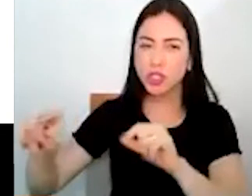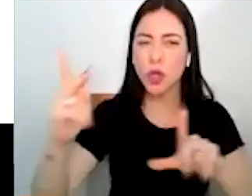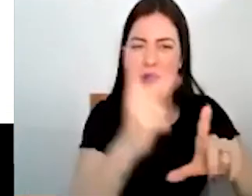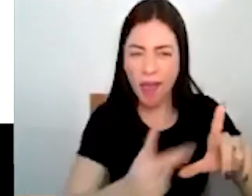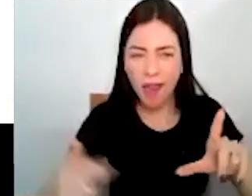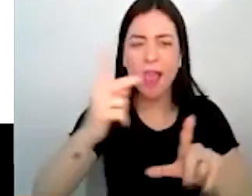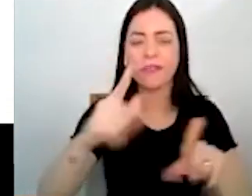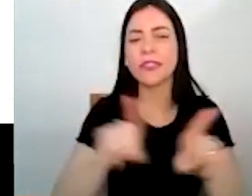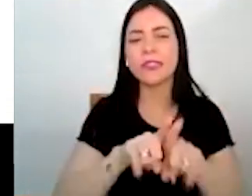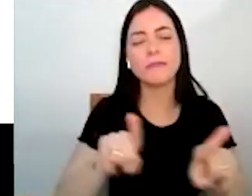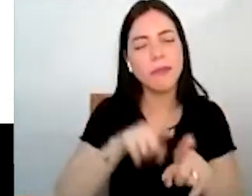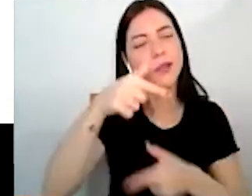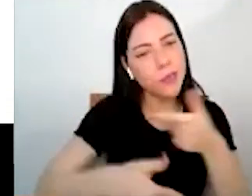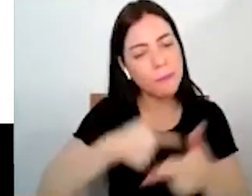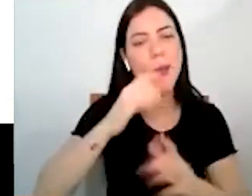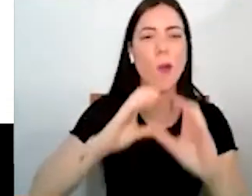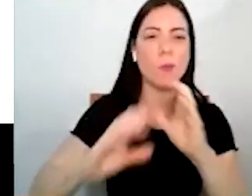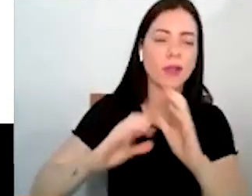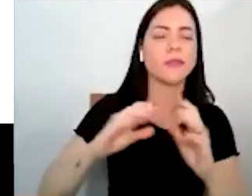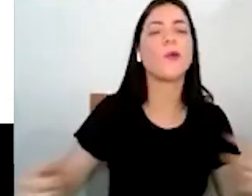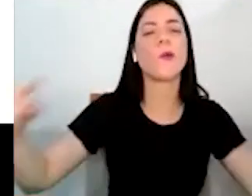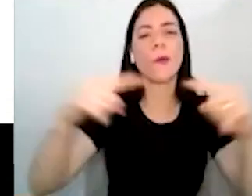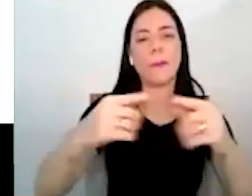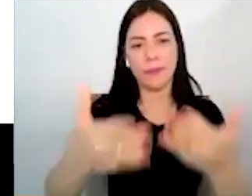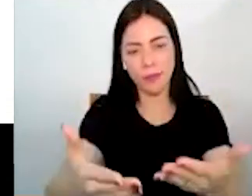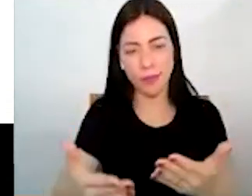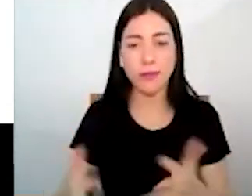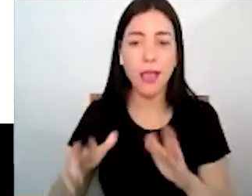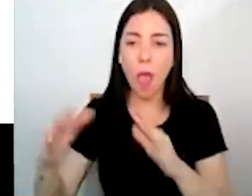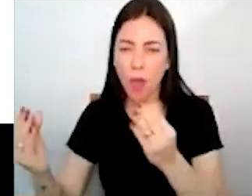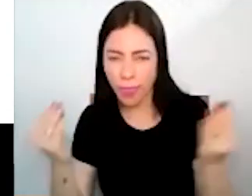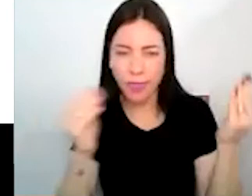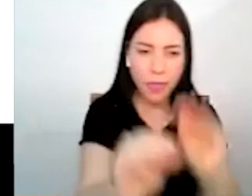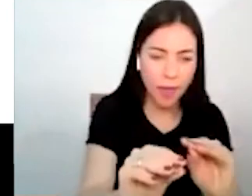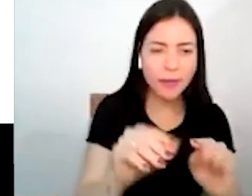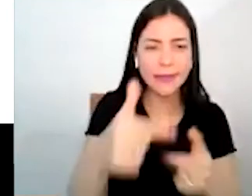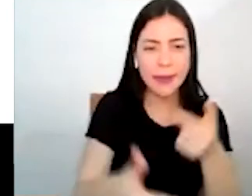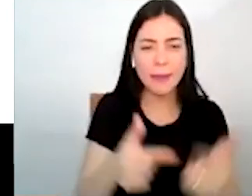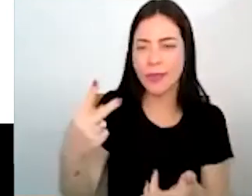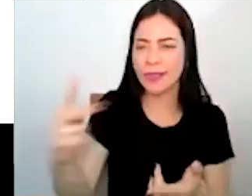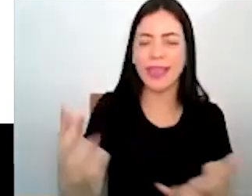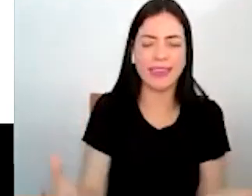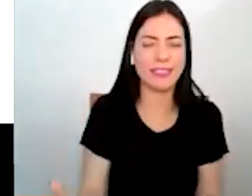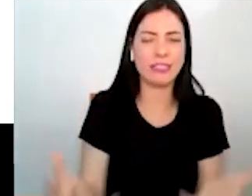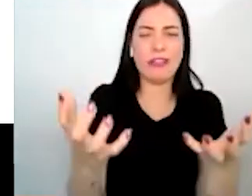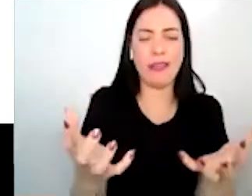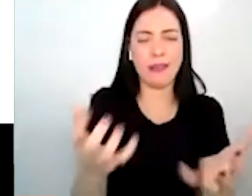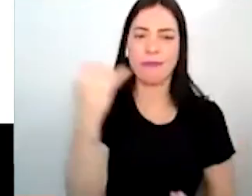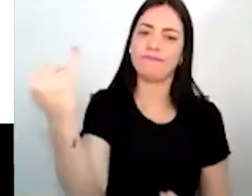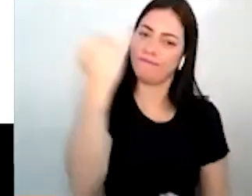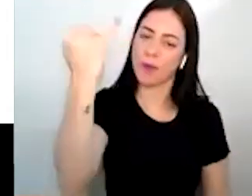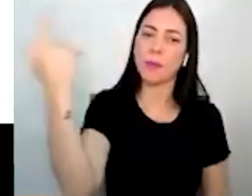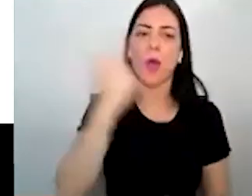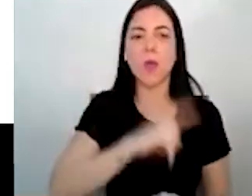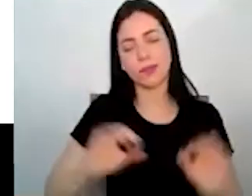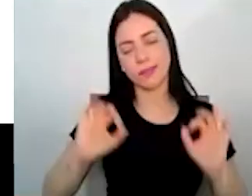trabalho de comunicação. Então, por isso, trazer essa obra dele com tanto destaque foi muito fundamental para conseguir